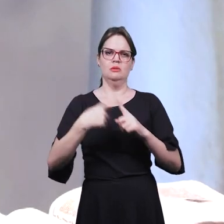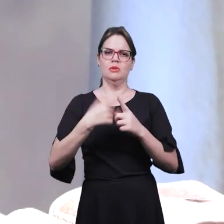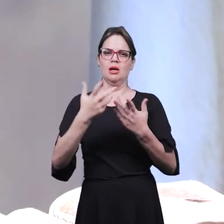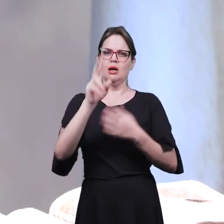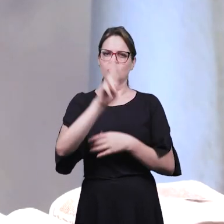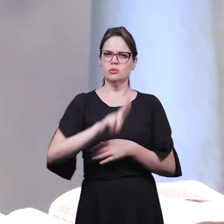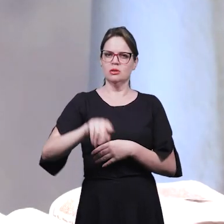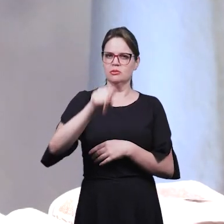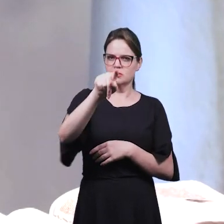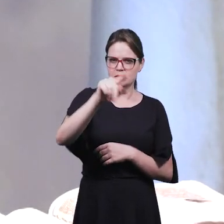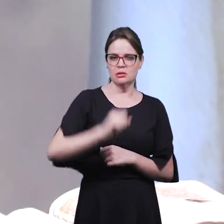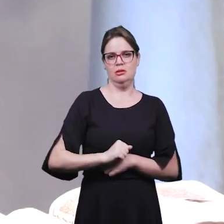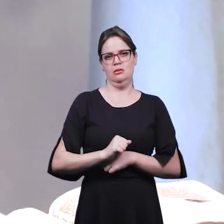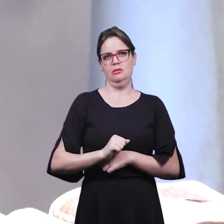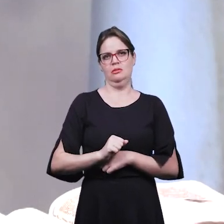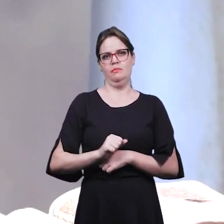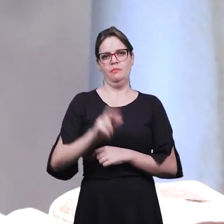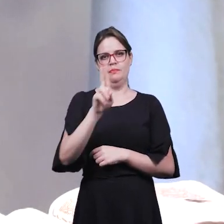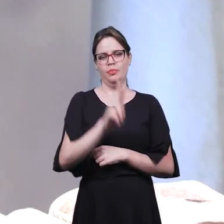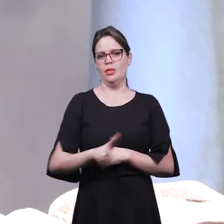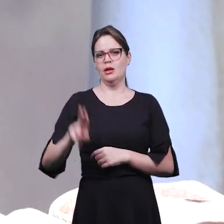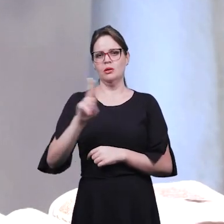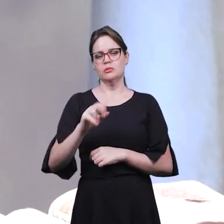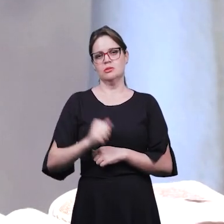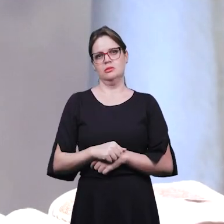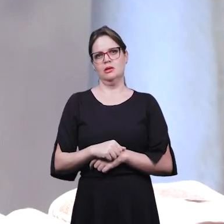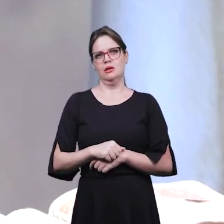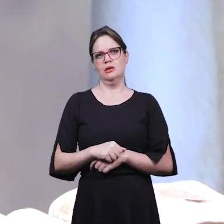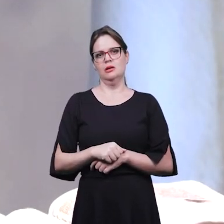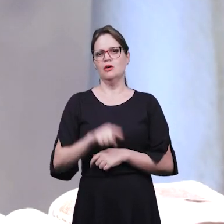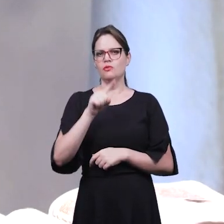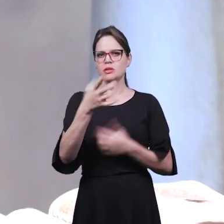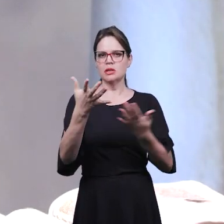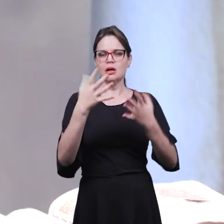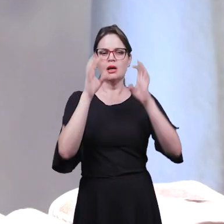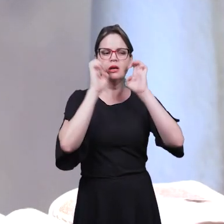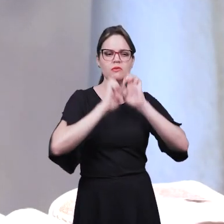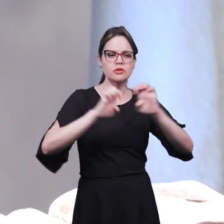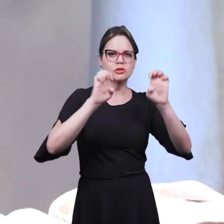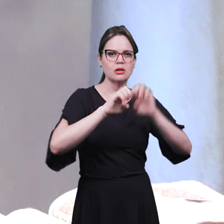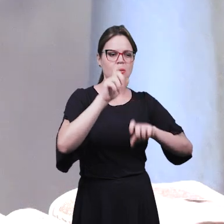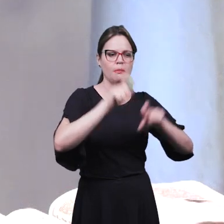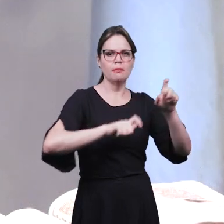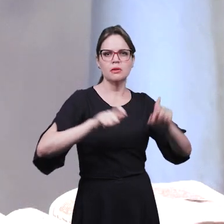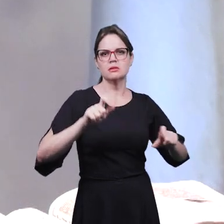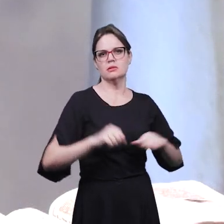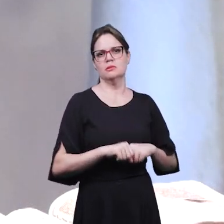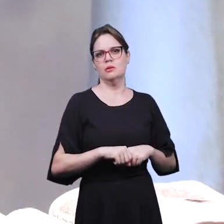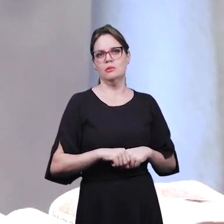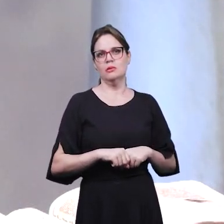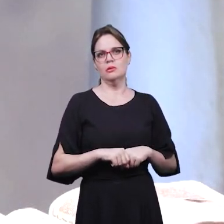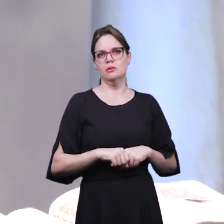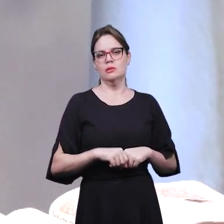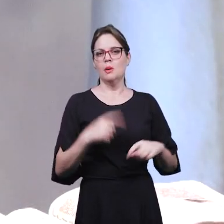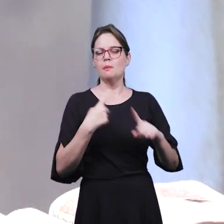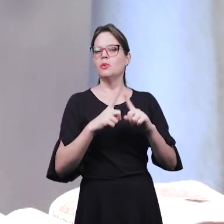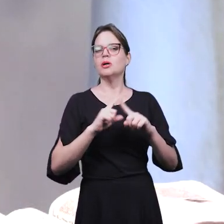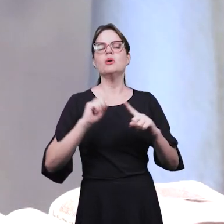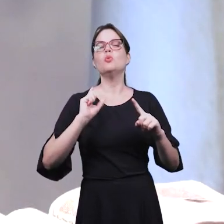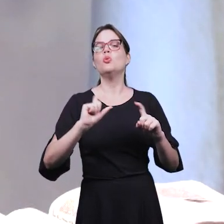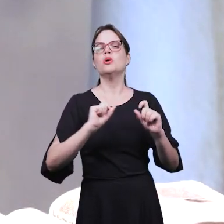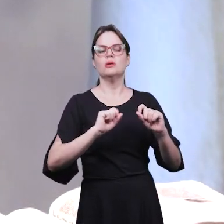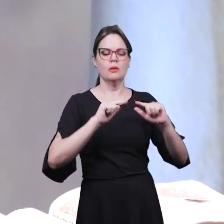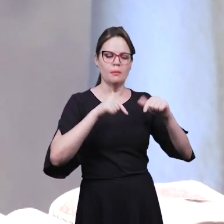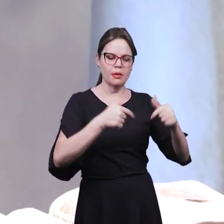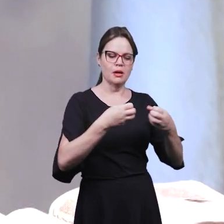você, quer usar, quem sabe, você para evangelizar alguém, para levar a palavra que sai da boca. O que cura, o